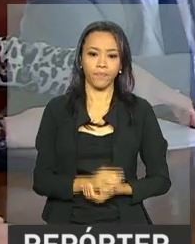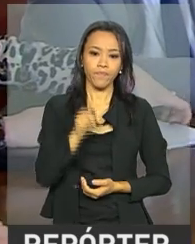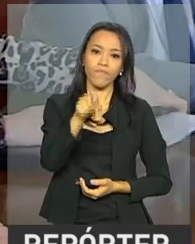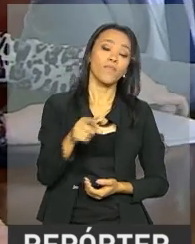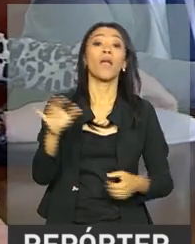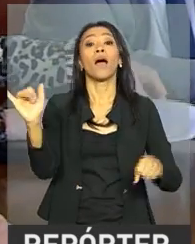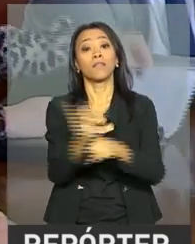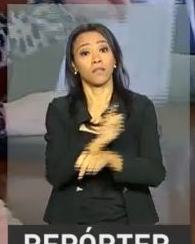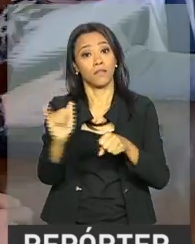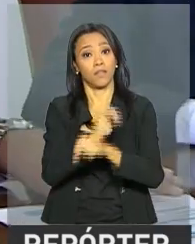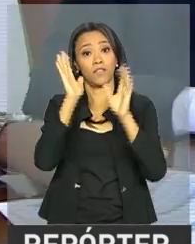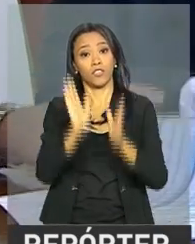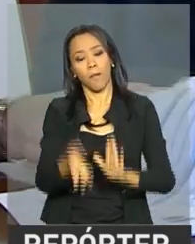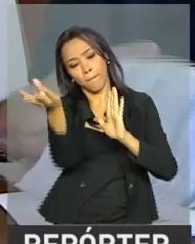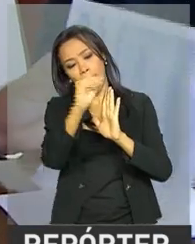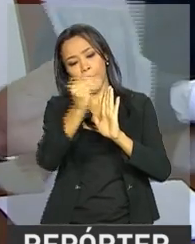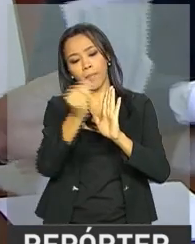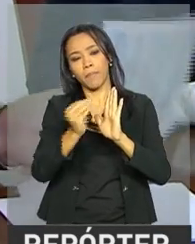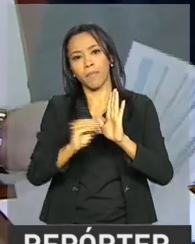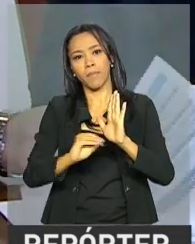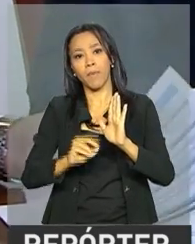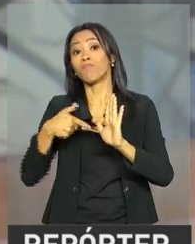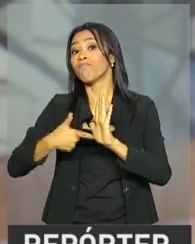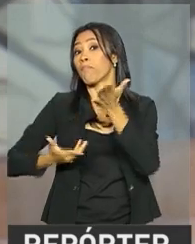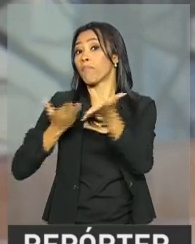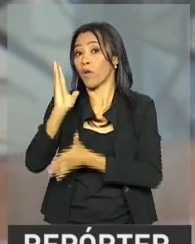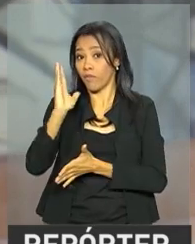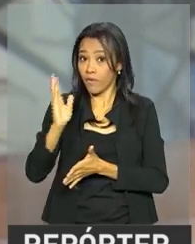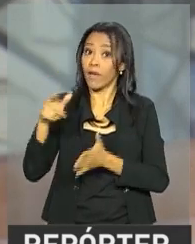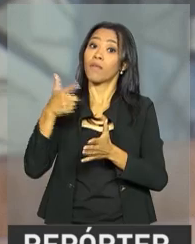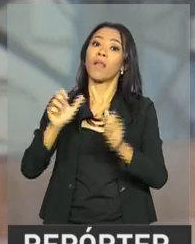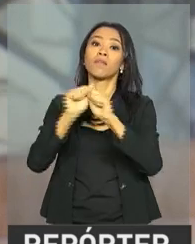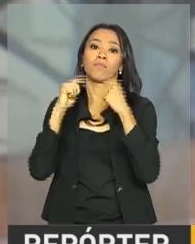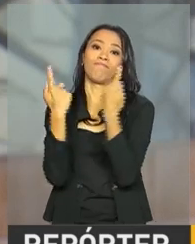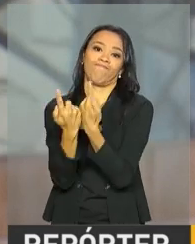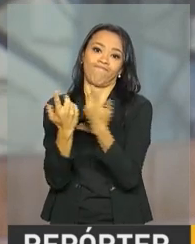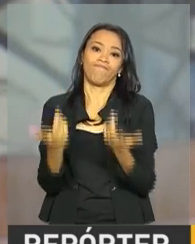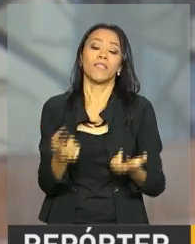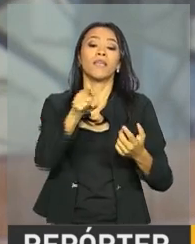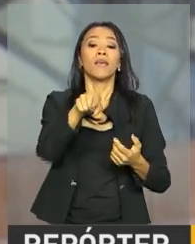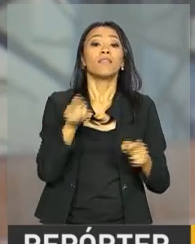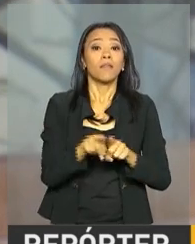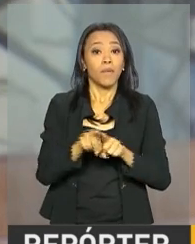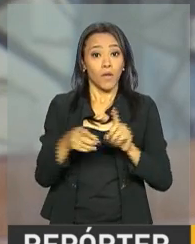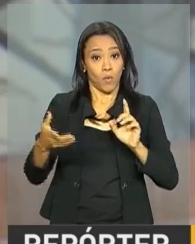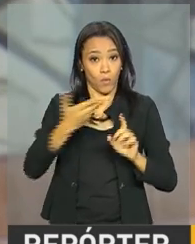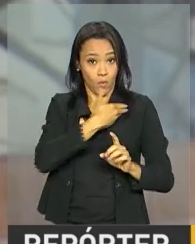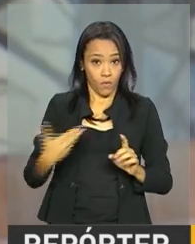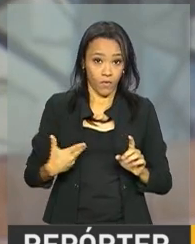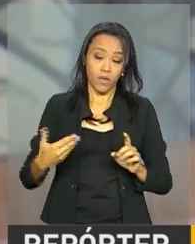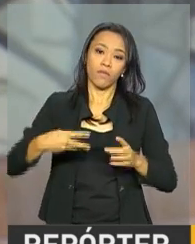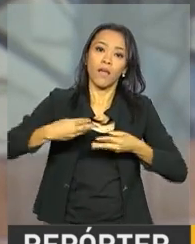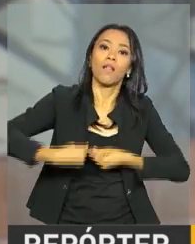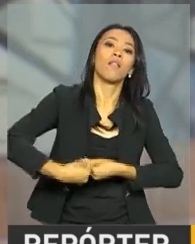as medidas estão condicionadas à aprovação pelo legislativo de um lado o governo federal Vai encaminhar ao congresso nacional projeto